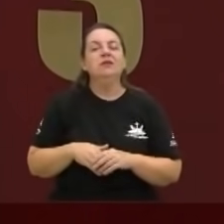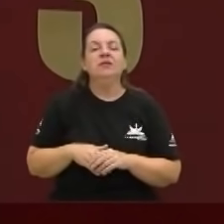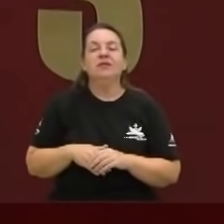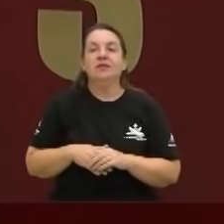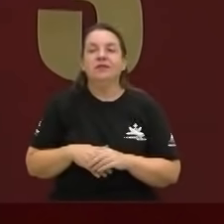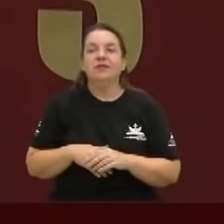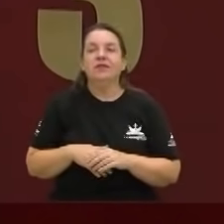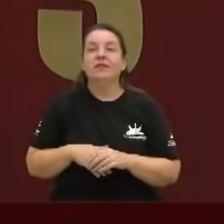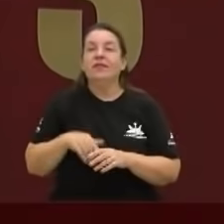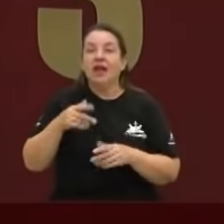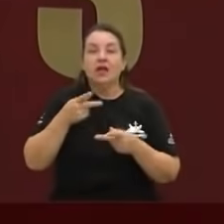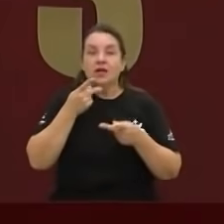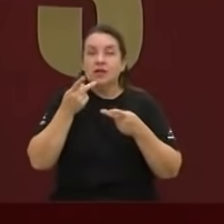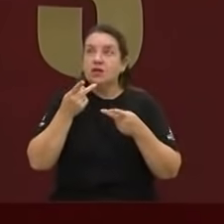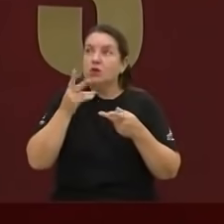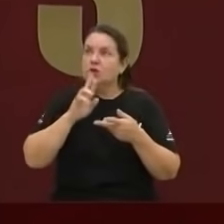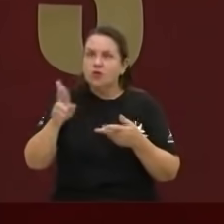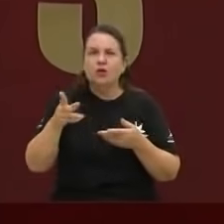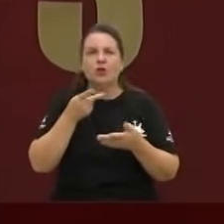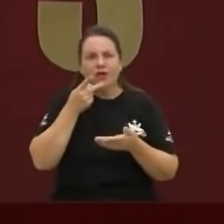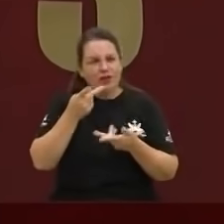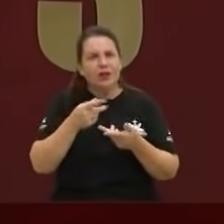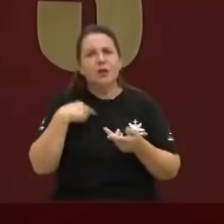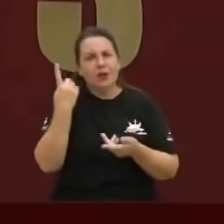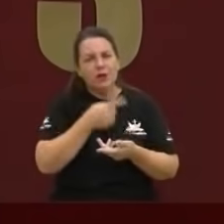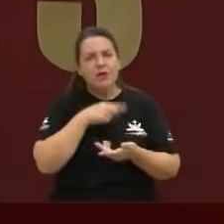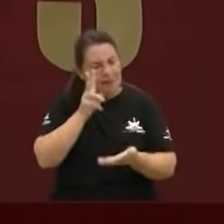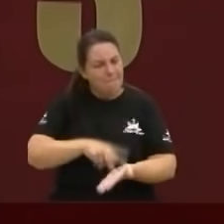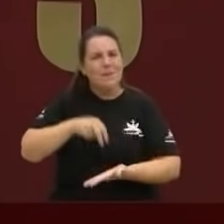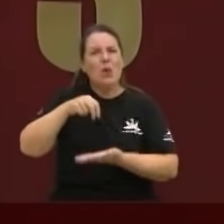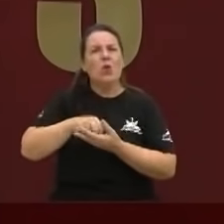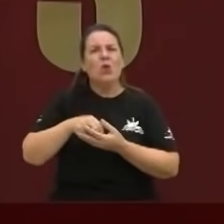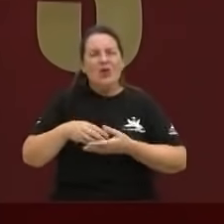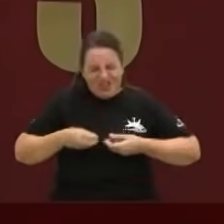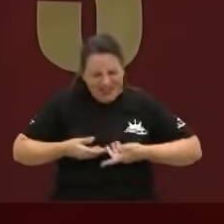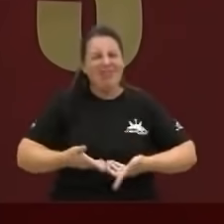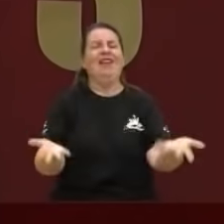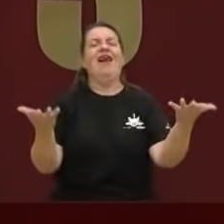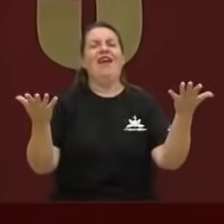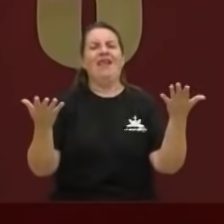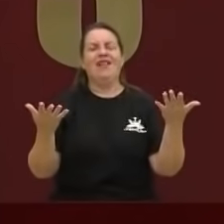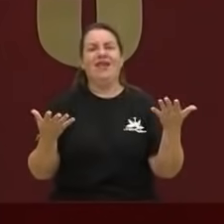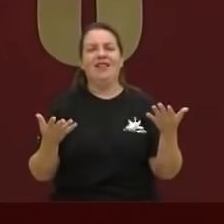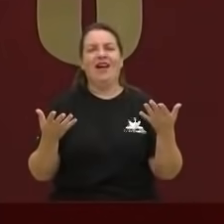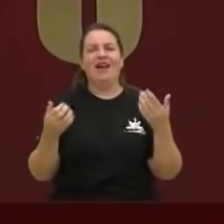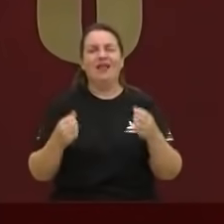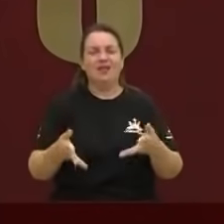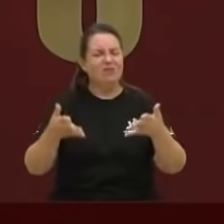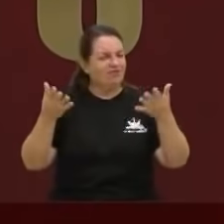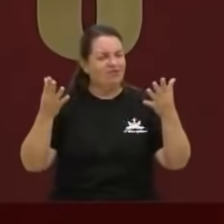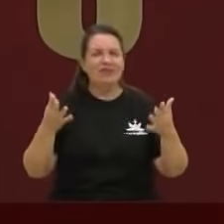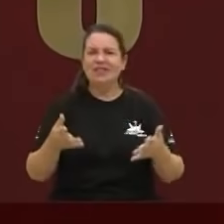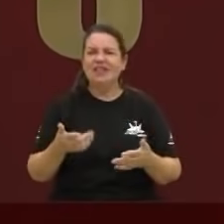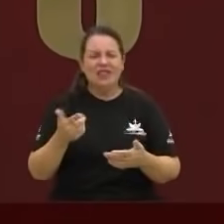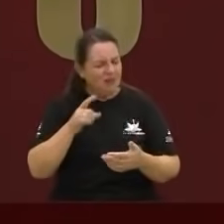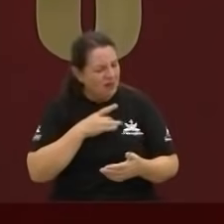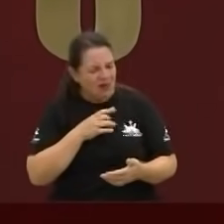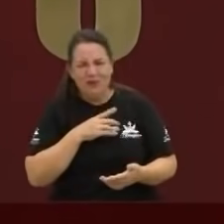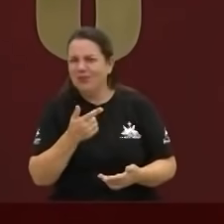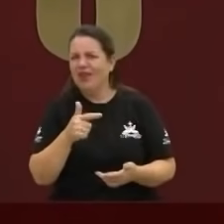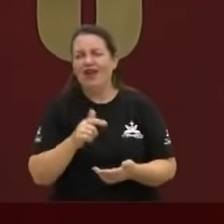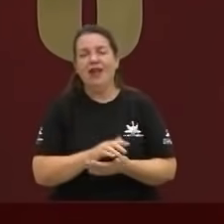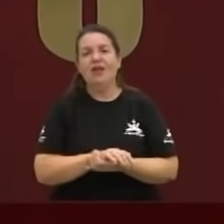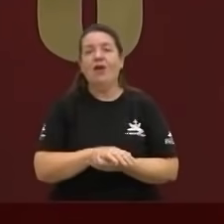É isso que o Senhor está dizendo. Pule diante de mim. Se jogue diante de mim. Se lance diante de mim.